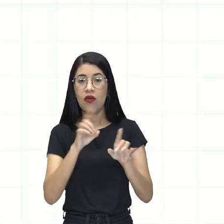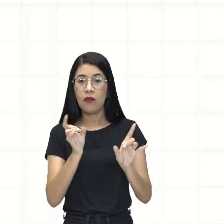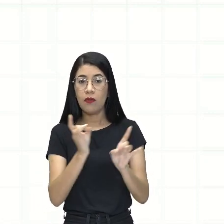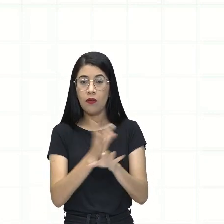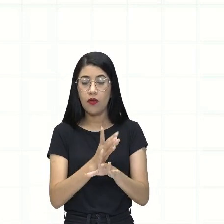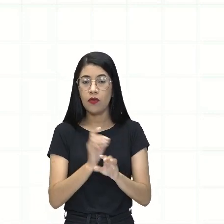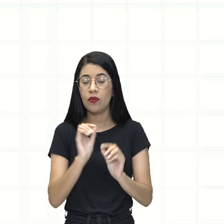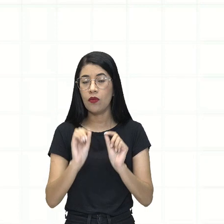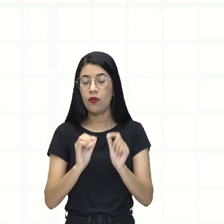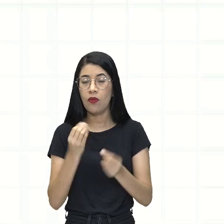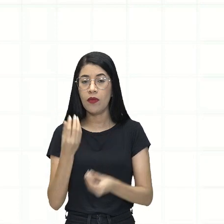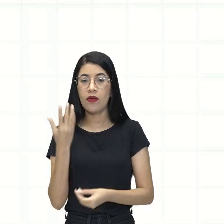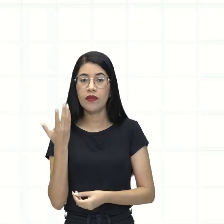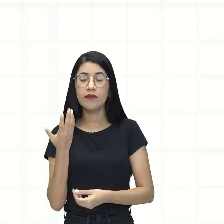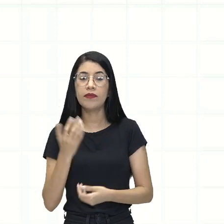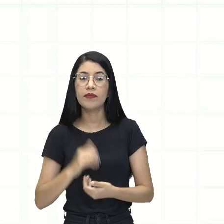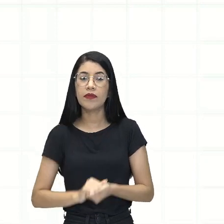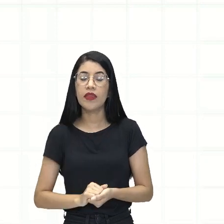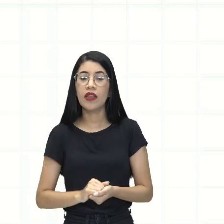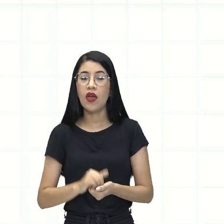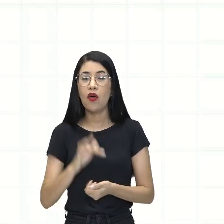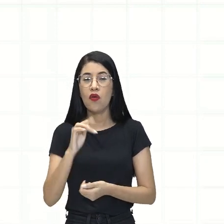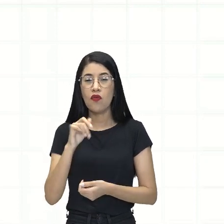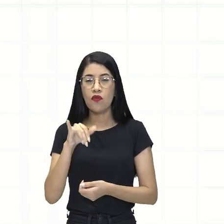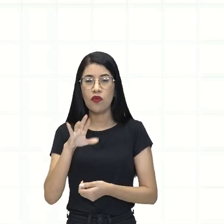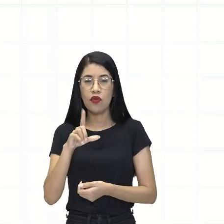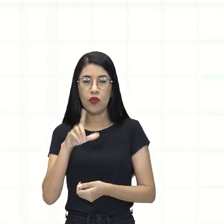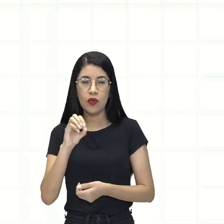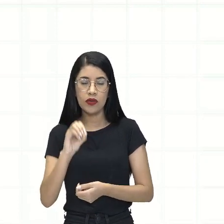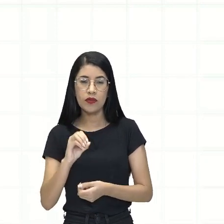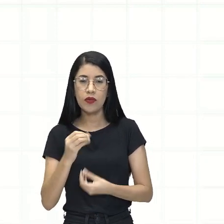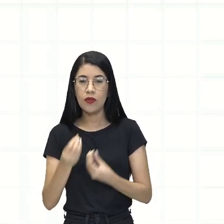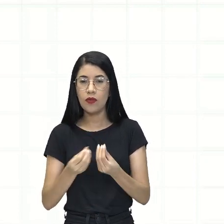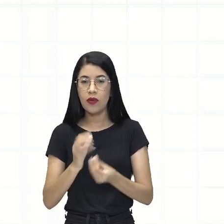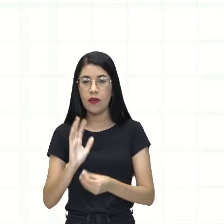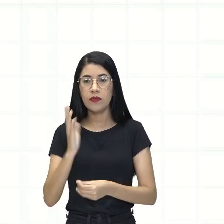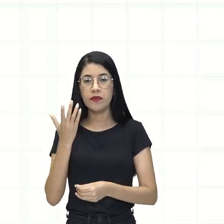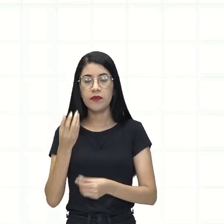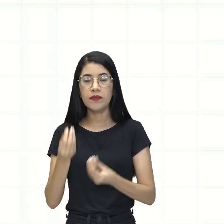ciclo fechado, esse fluido ali de trabalho que vai estar